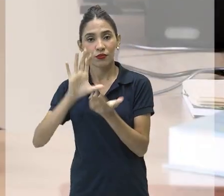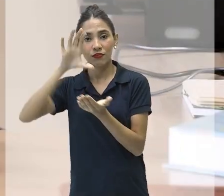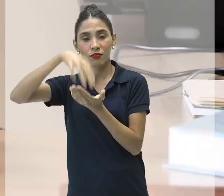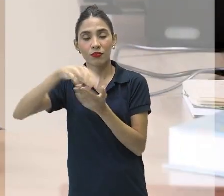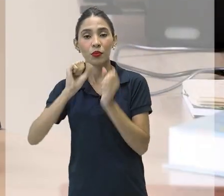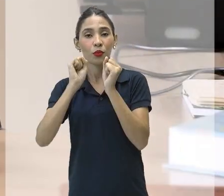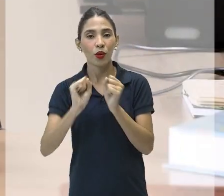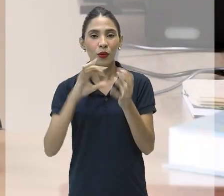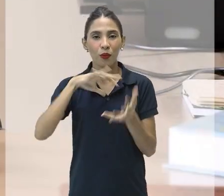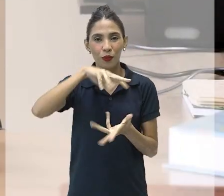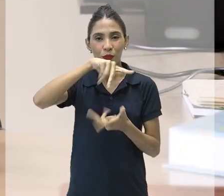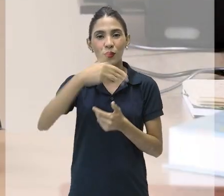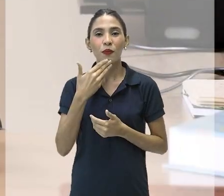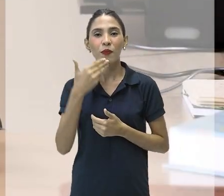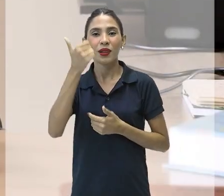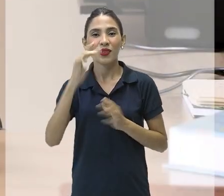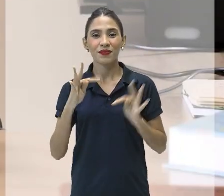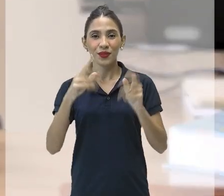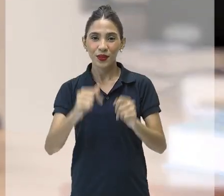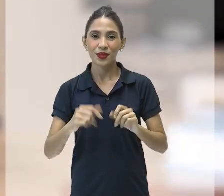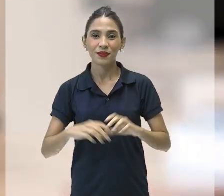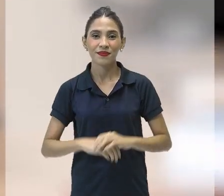ter um mundo bem melhor para todos.